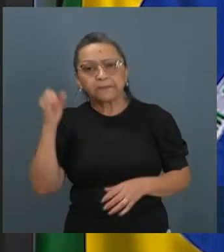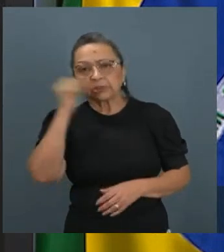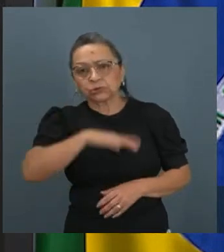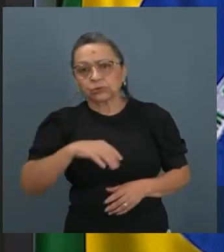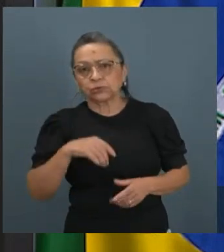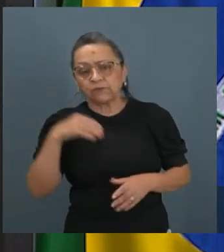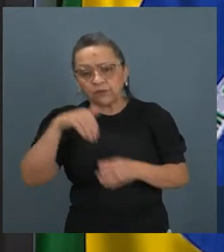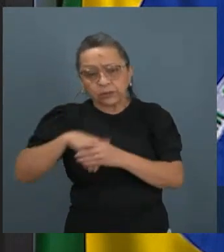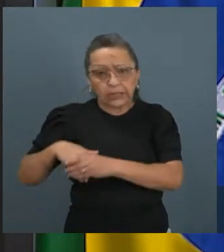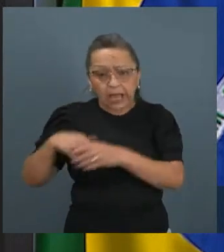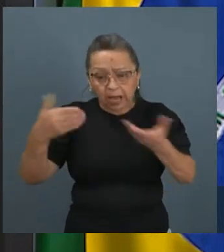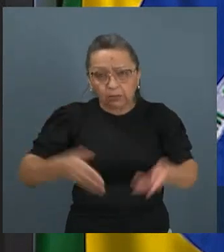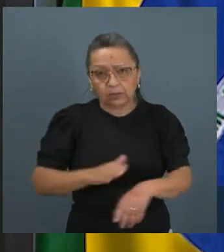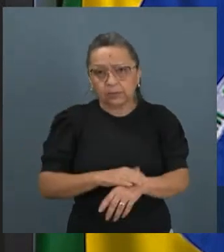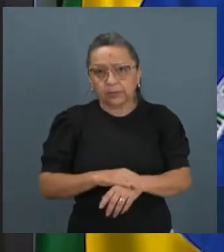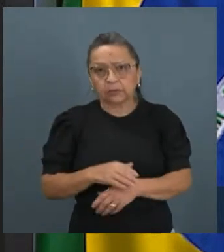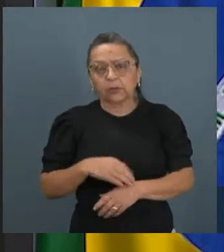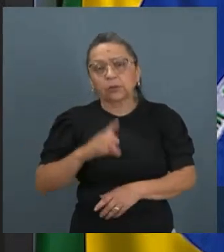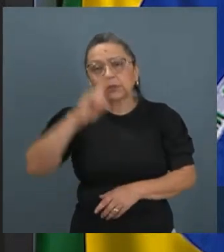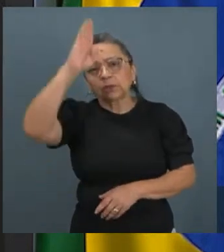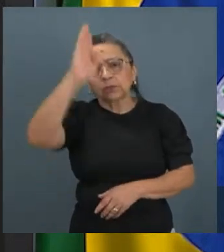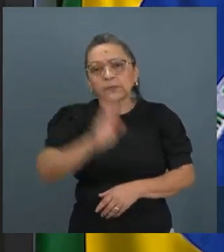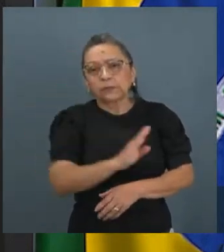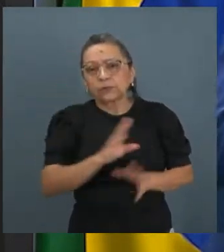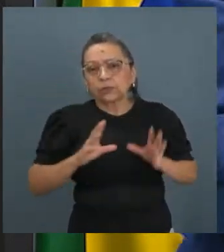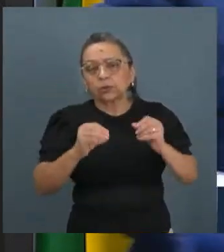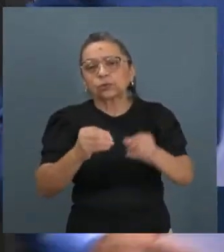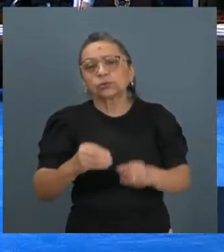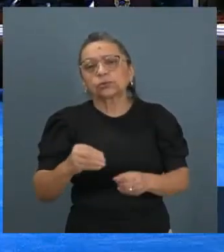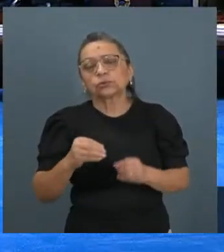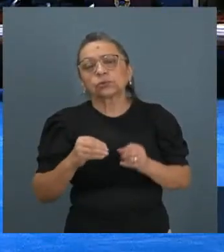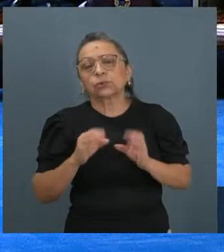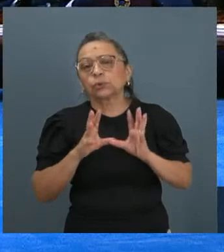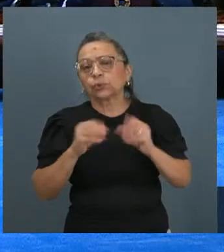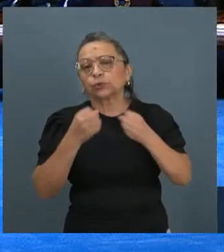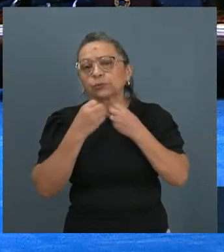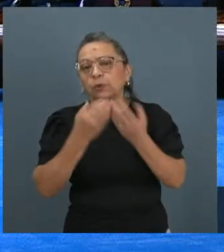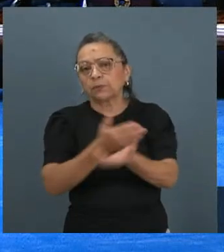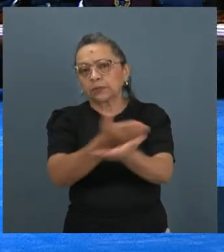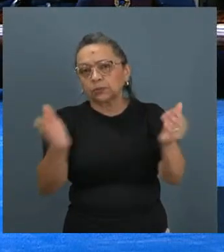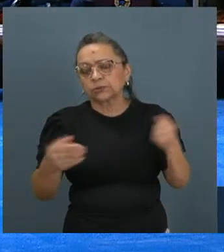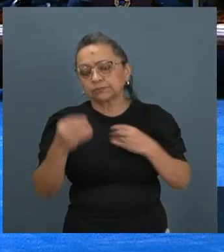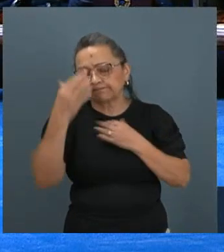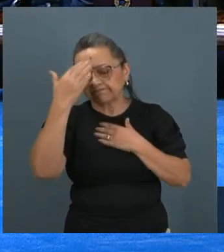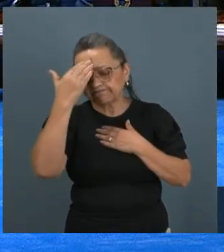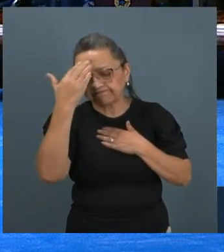Brasil nesse momento. Deus abençoe, muito obrigado, tudo de bom.